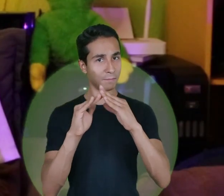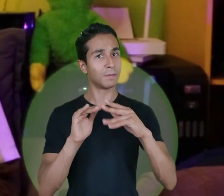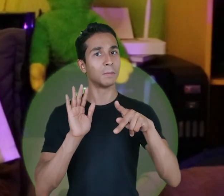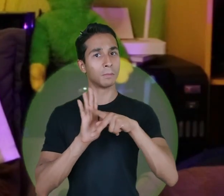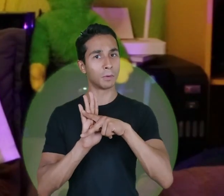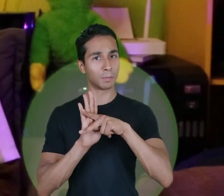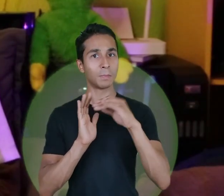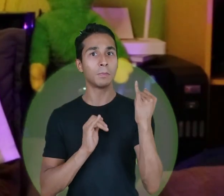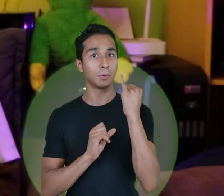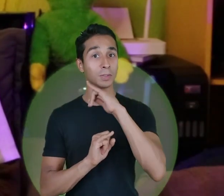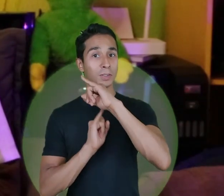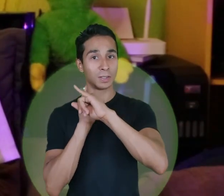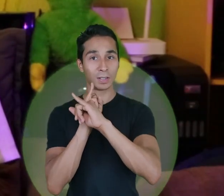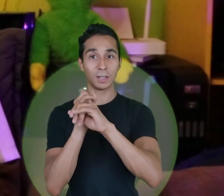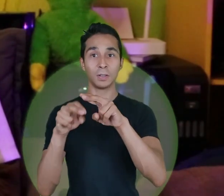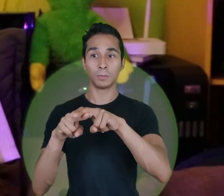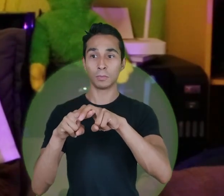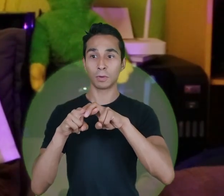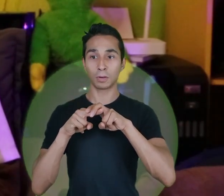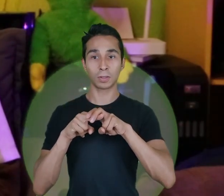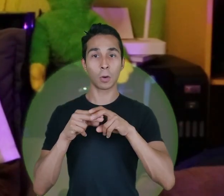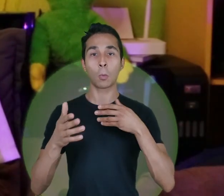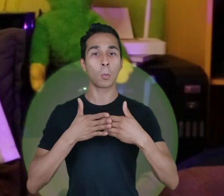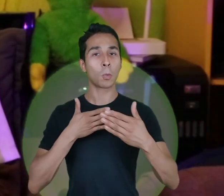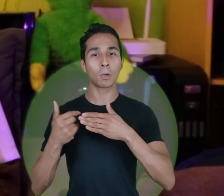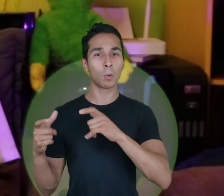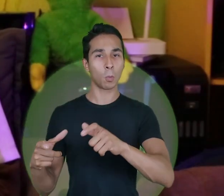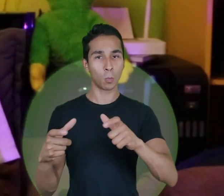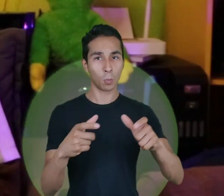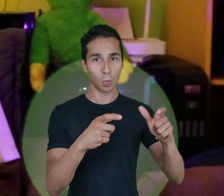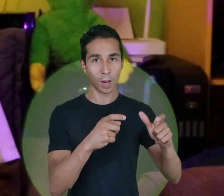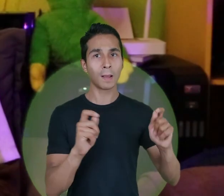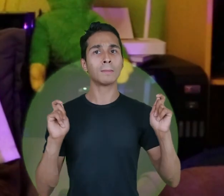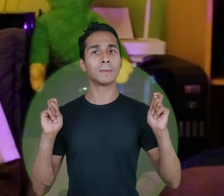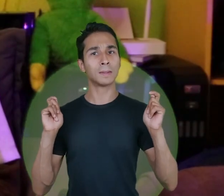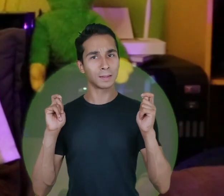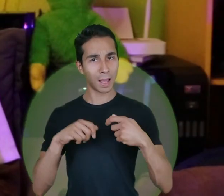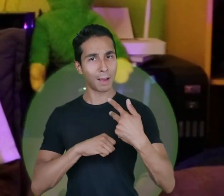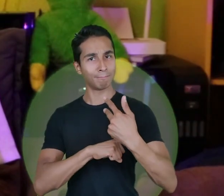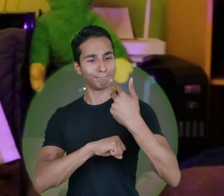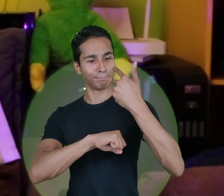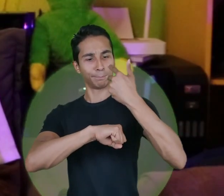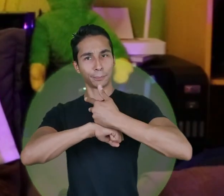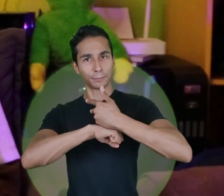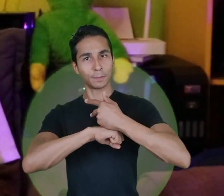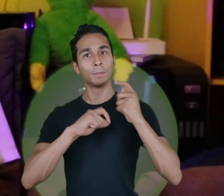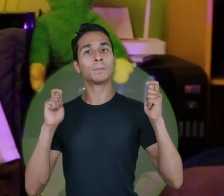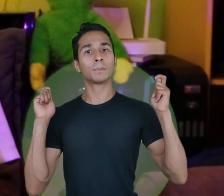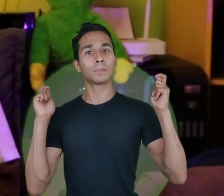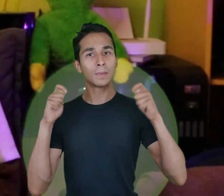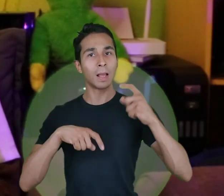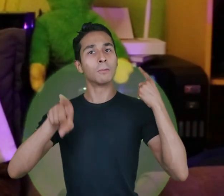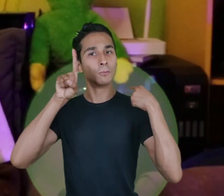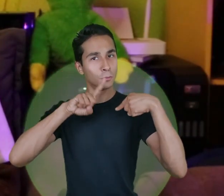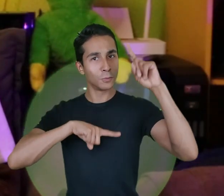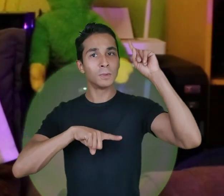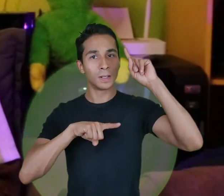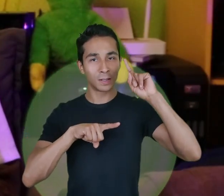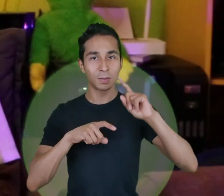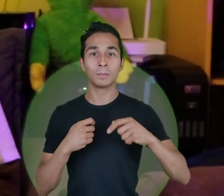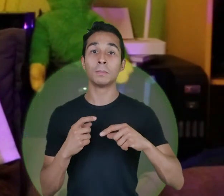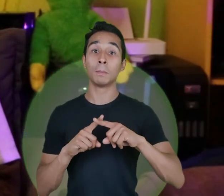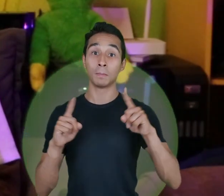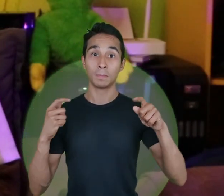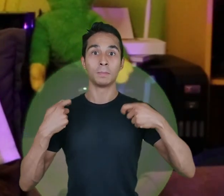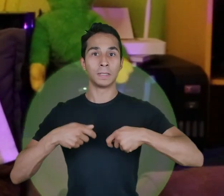que é o seu lugar, é o seu palco, né, tipo, onde você tem mais acesso, onde você consegue ali mais alcance, porém tem que ter